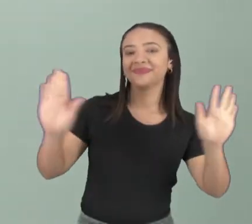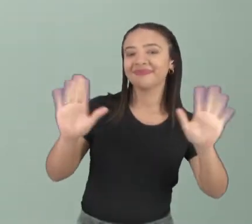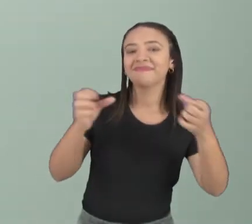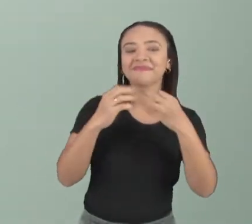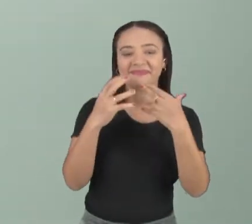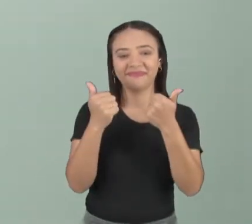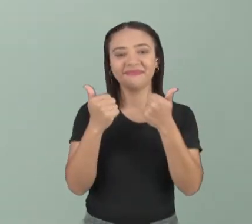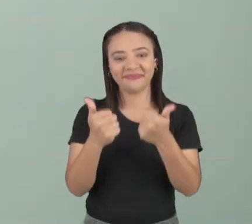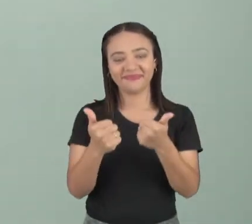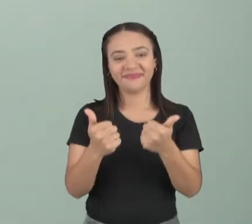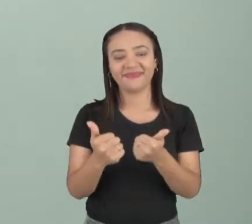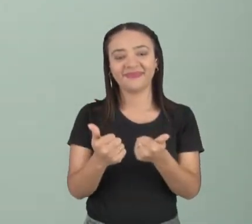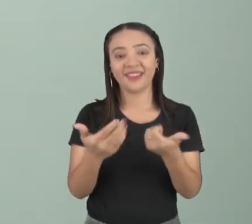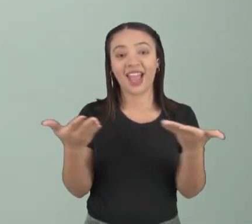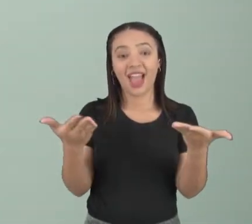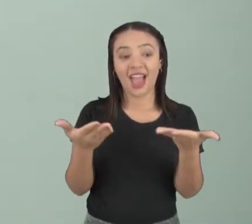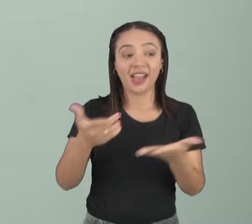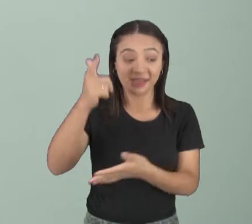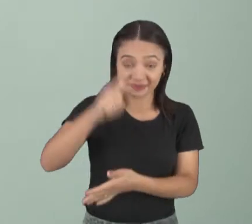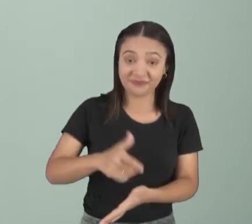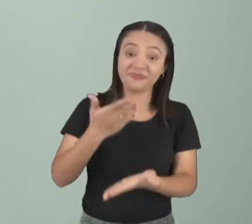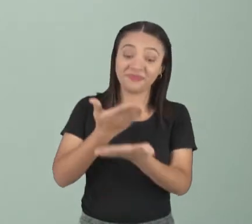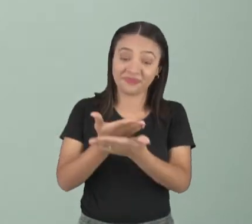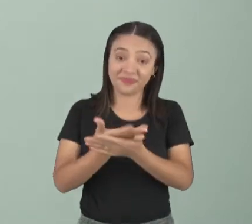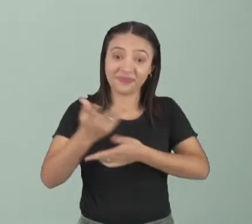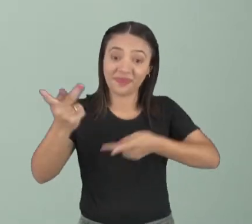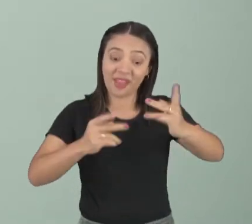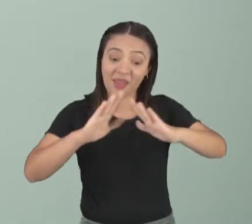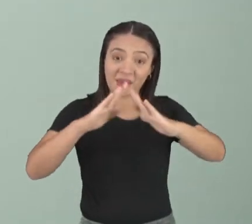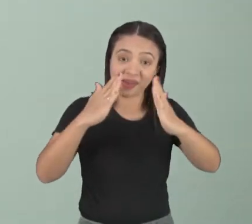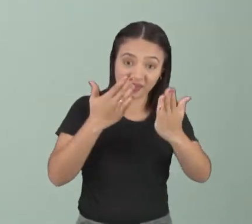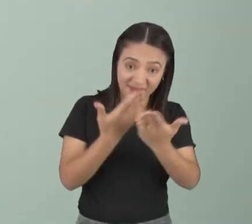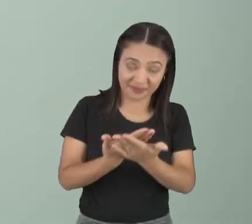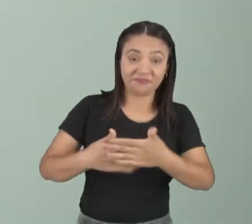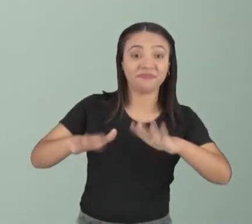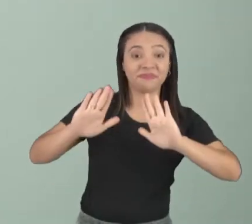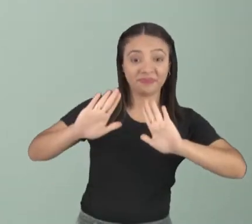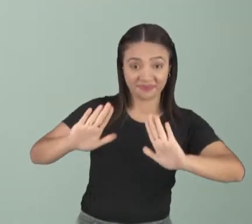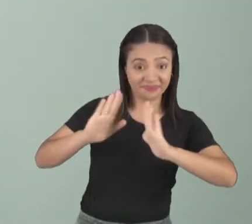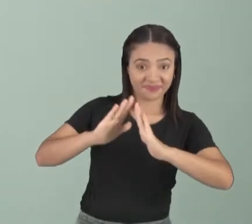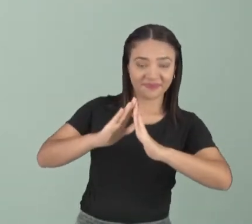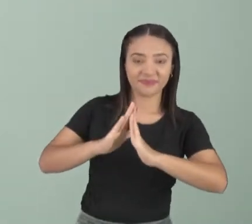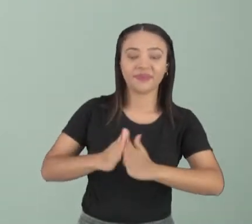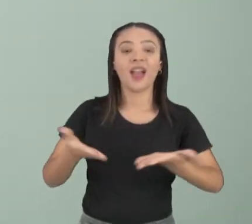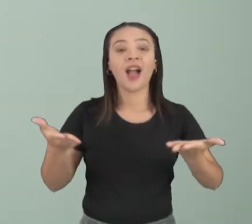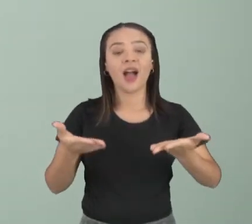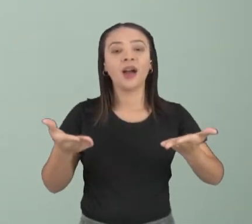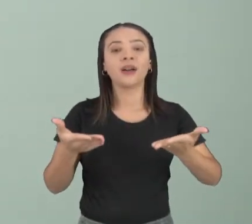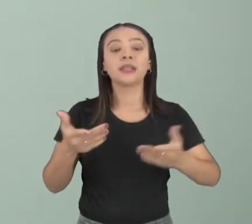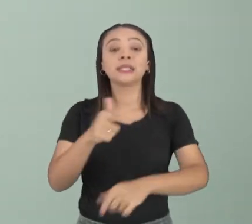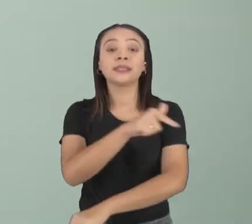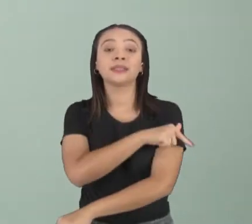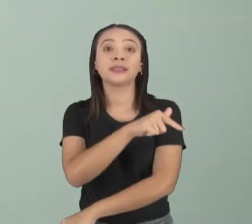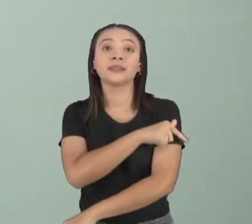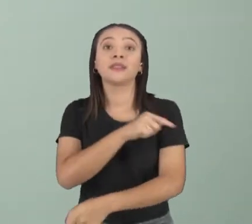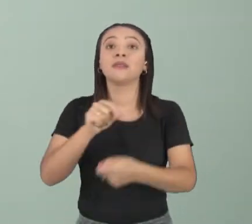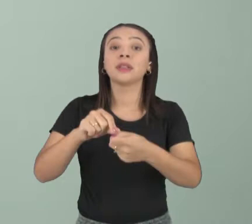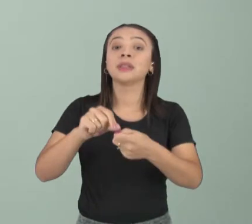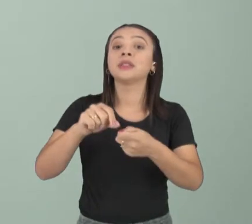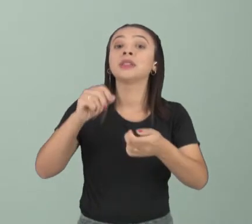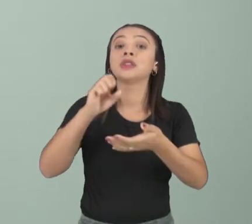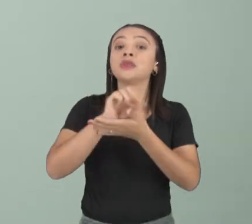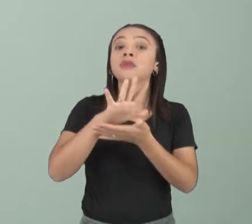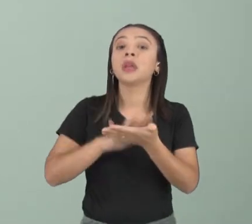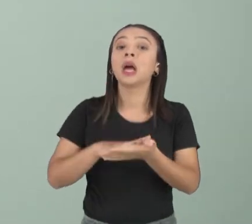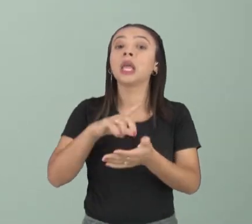Olá, tudo bem com você? Vamos hoje para mais uma aula do projeto Escola em Casa, hoje nossa aula conteúdo para o 7º ano. A gente hoje vai resolver exercícios